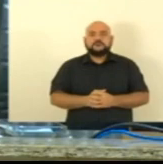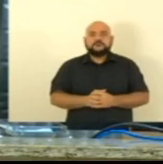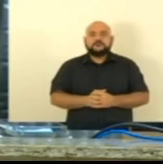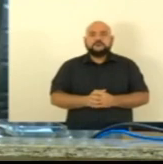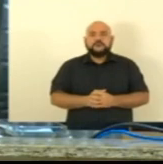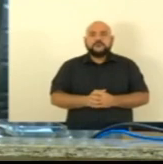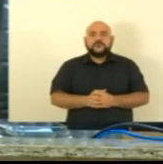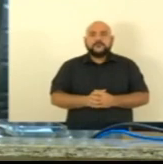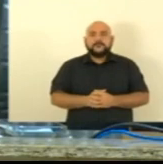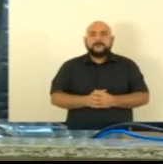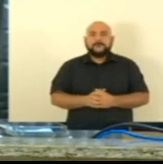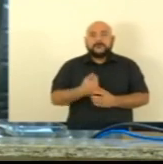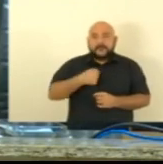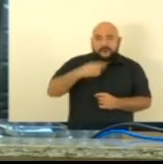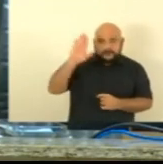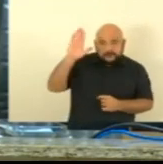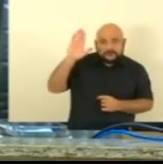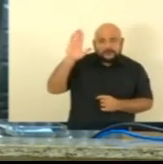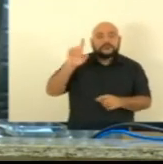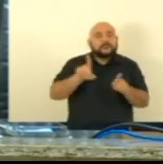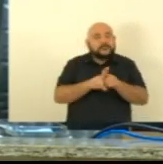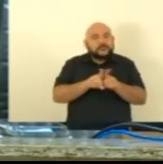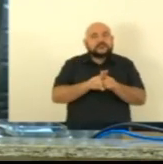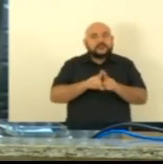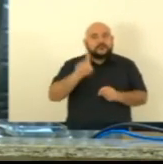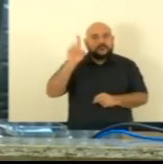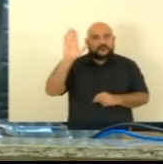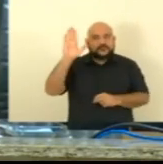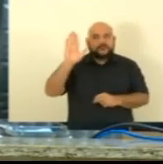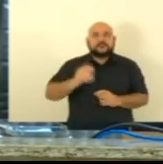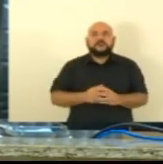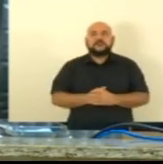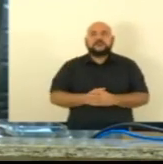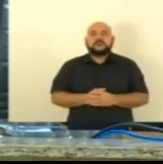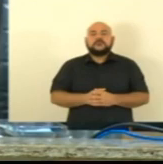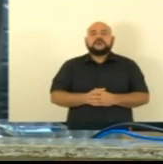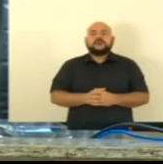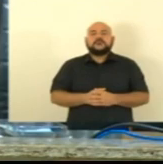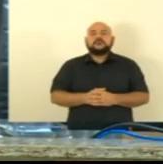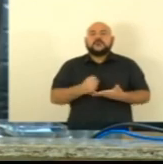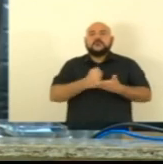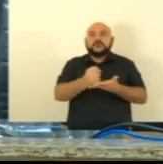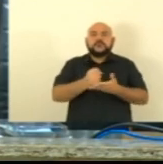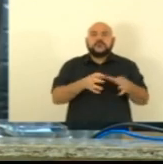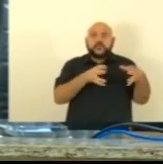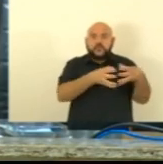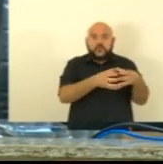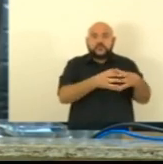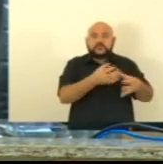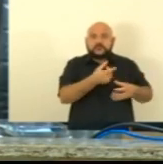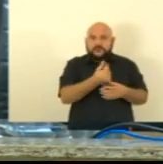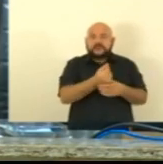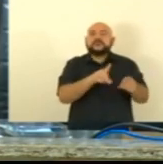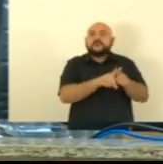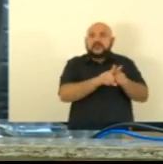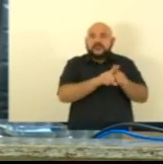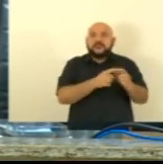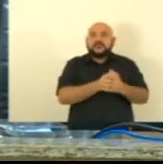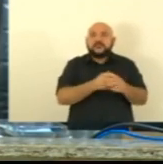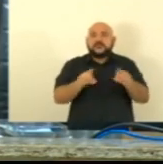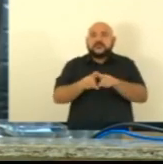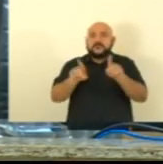presidente. Pode... Beleza? Educação. Então está de acordo. Comissão de Finanças também de acordo. A mesa diretora também de